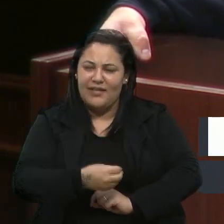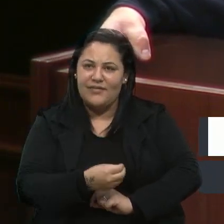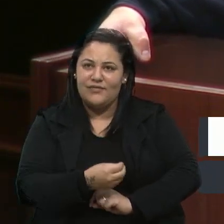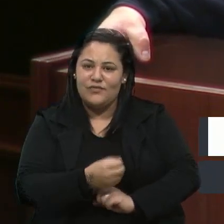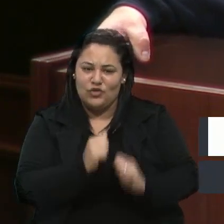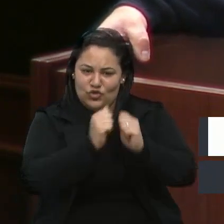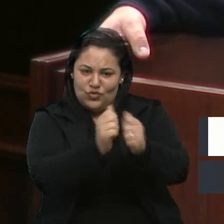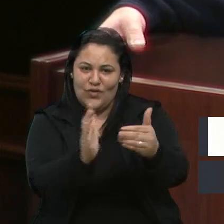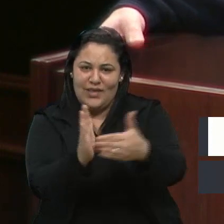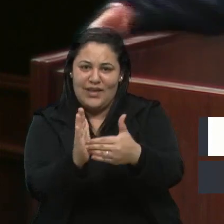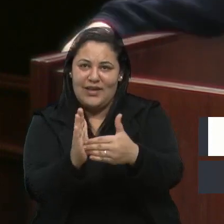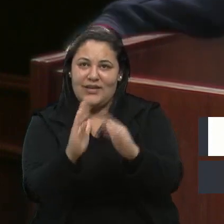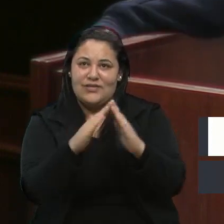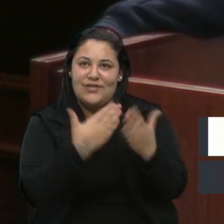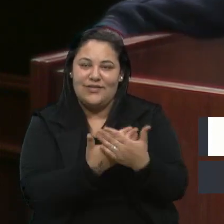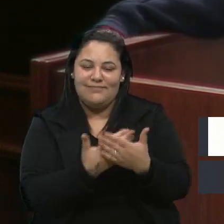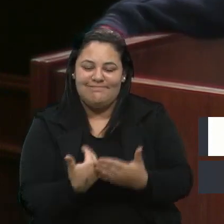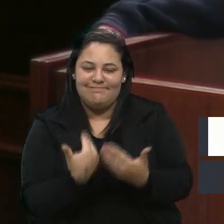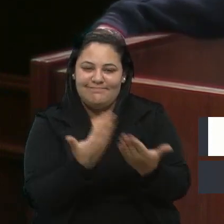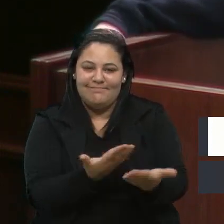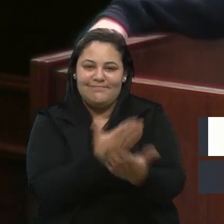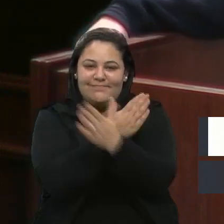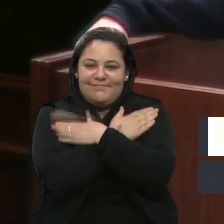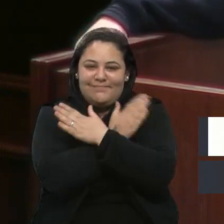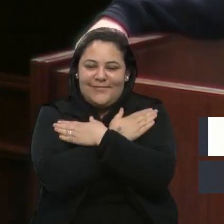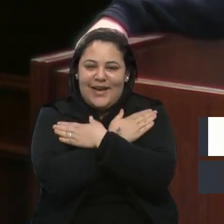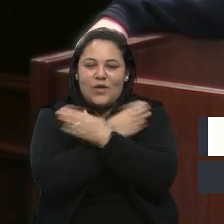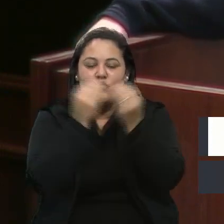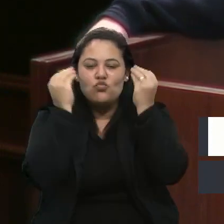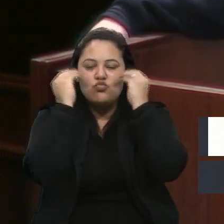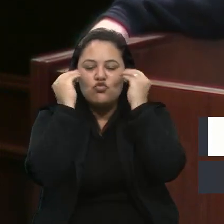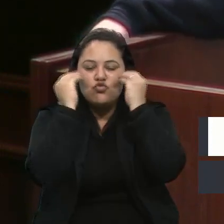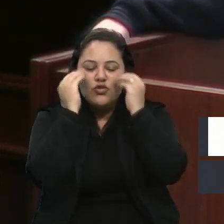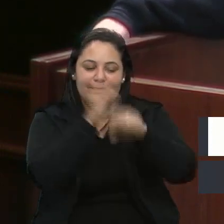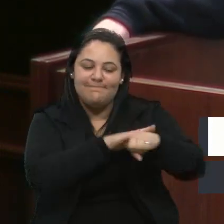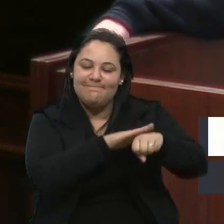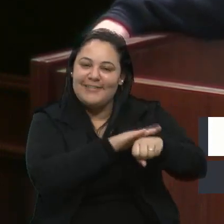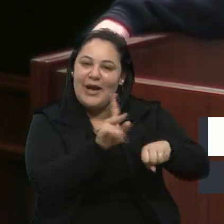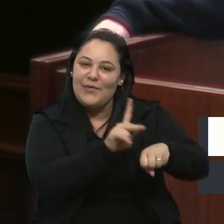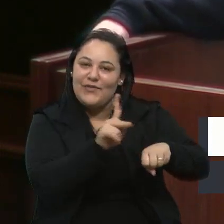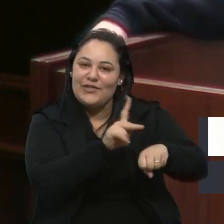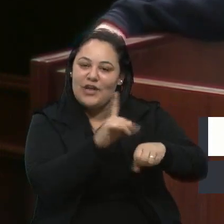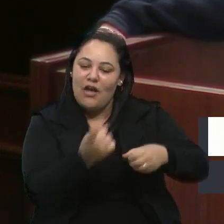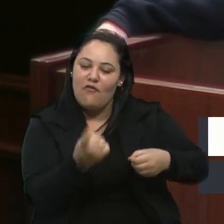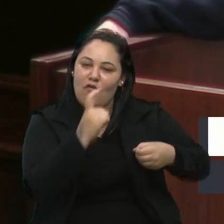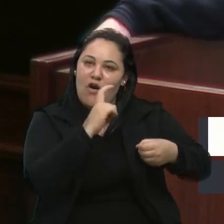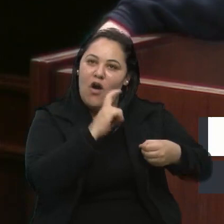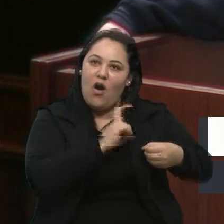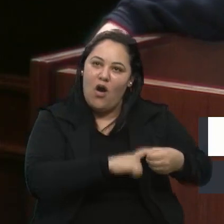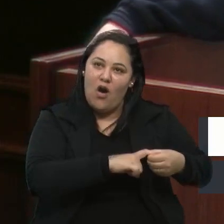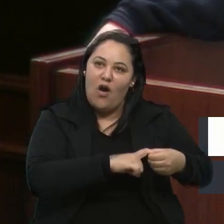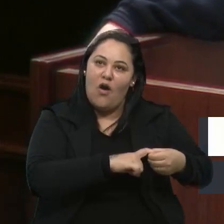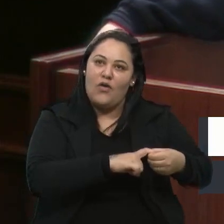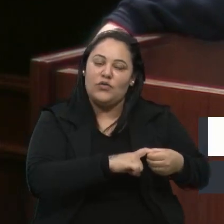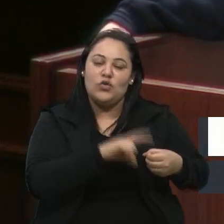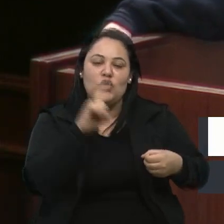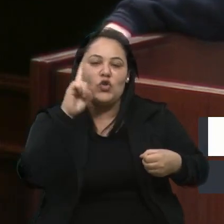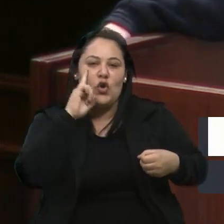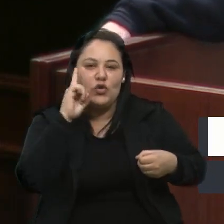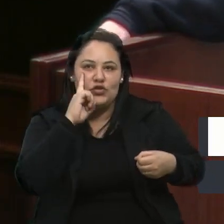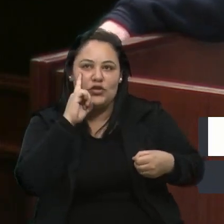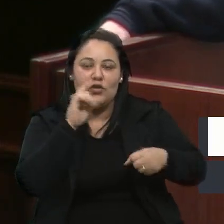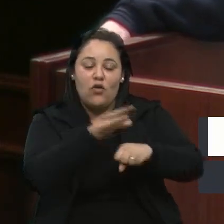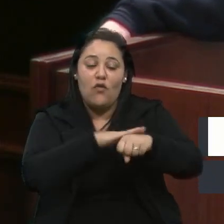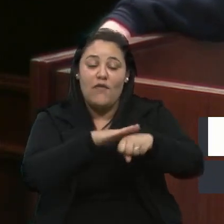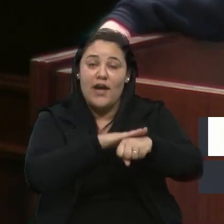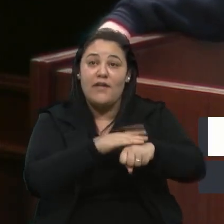né, eu dou um abraço, dou um beijo, converso com a professora, volto, pego ela todos os dias, converso com ela,